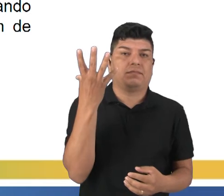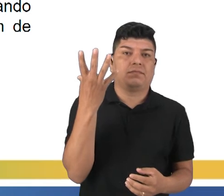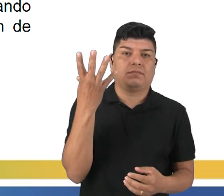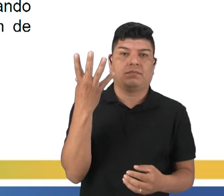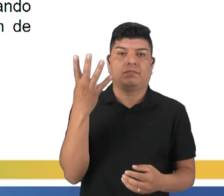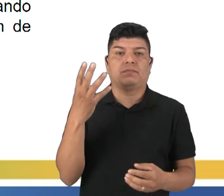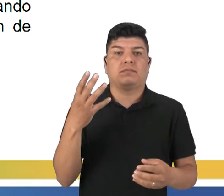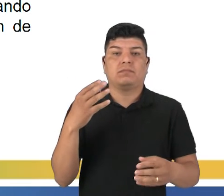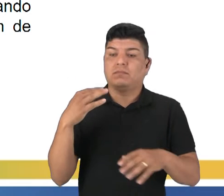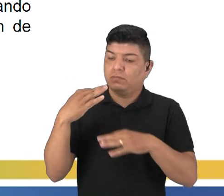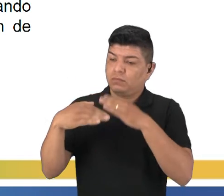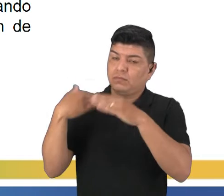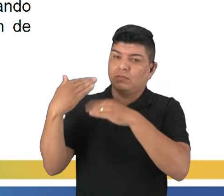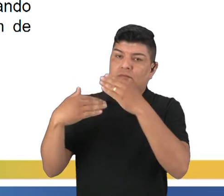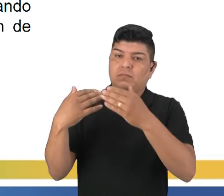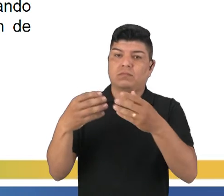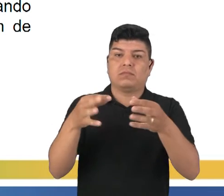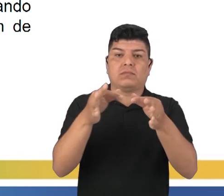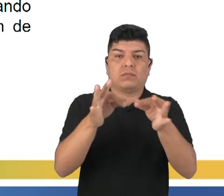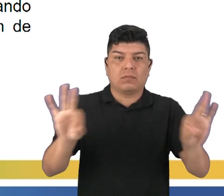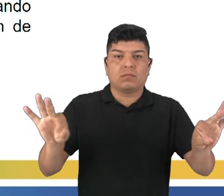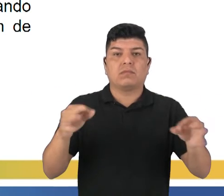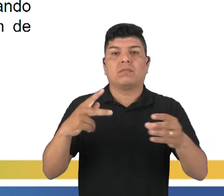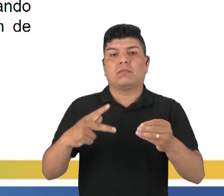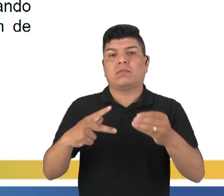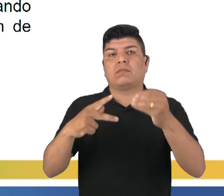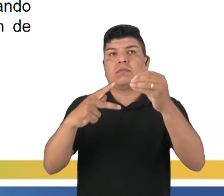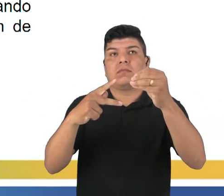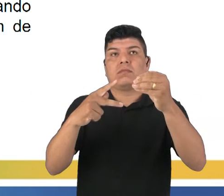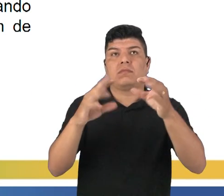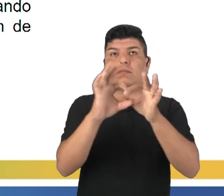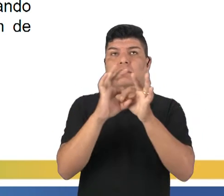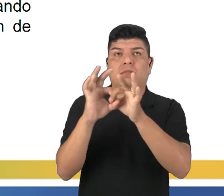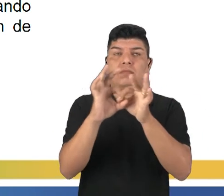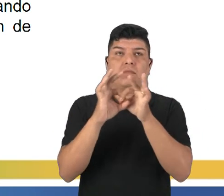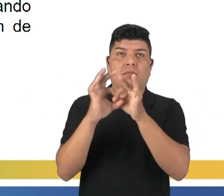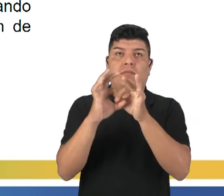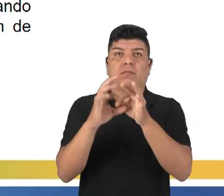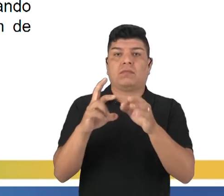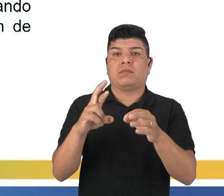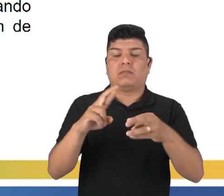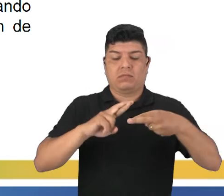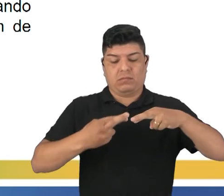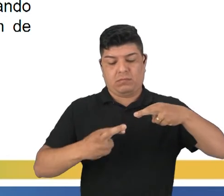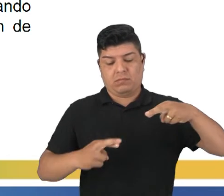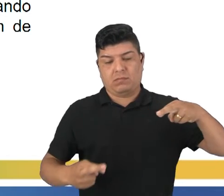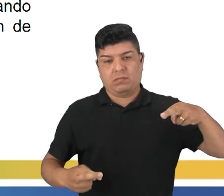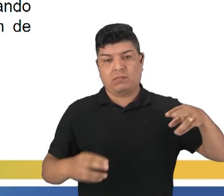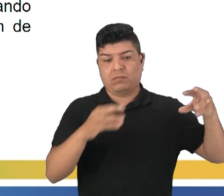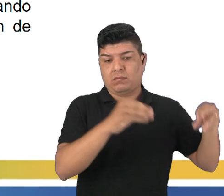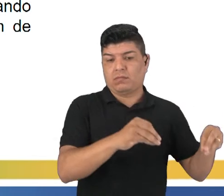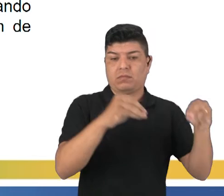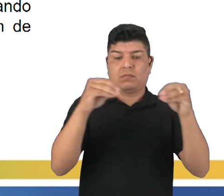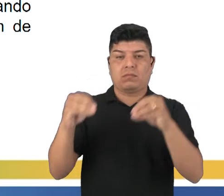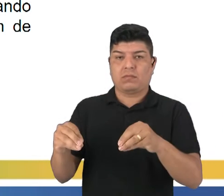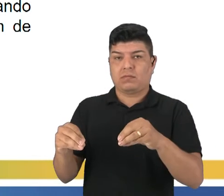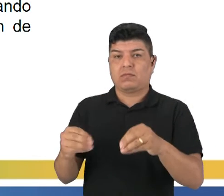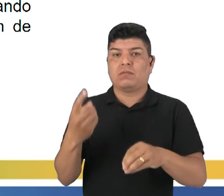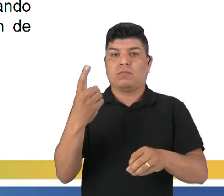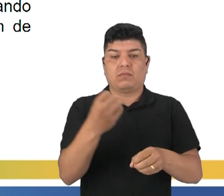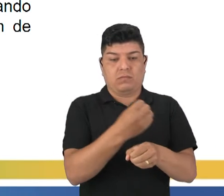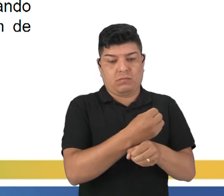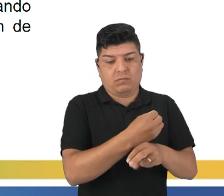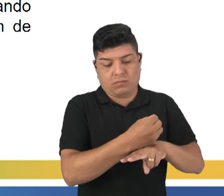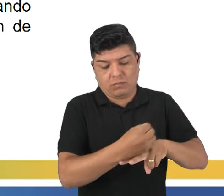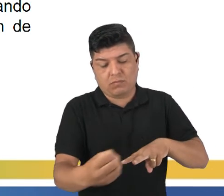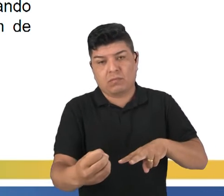síntese de proteínas? A síntese de proteínas, então, ela começa com a associação entre o RNA transportador, um ribossomo